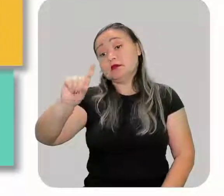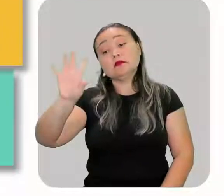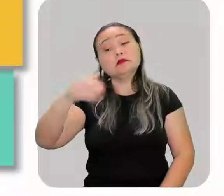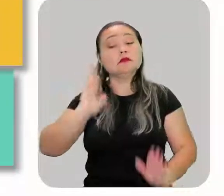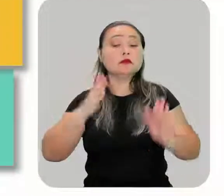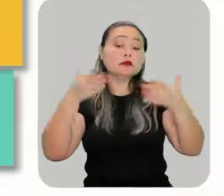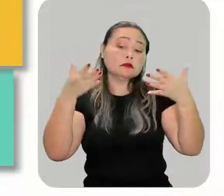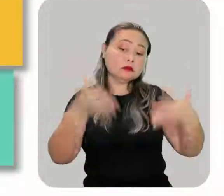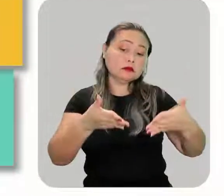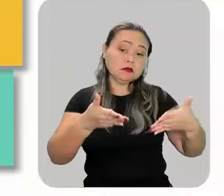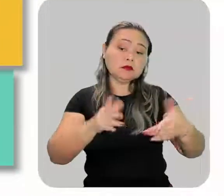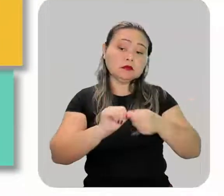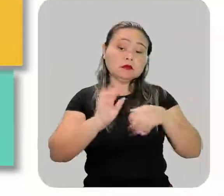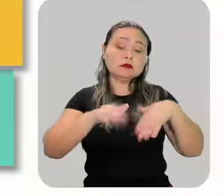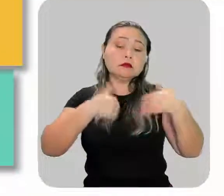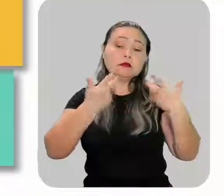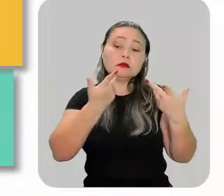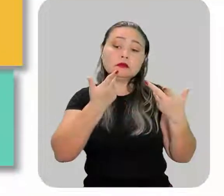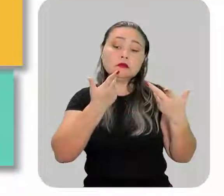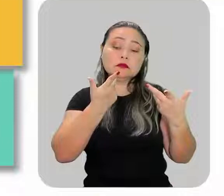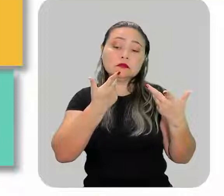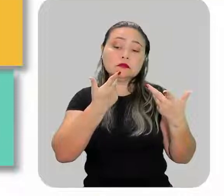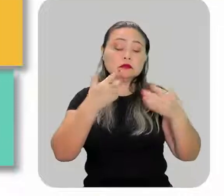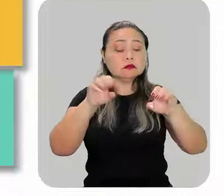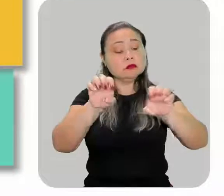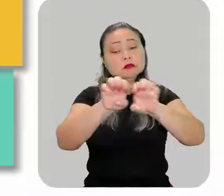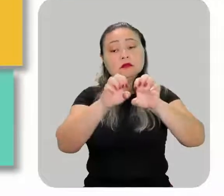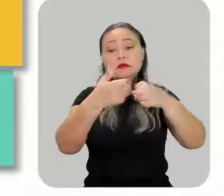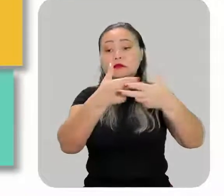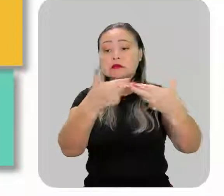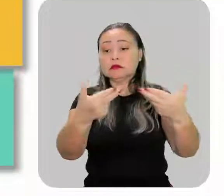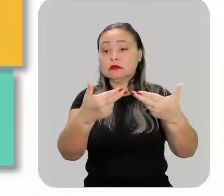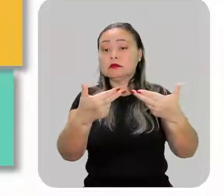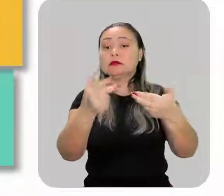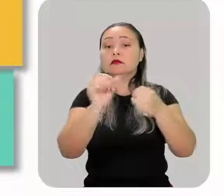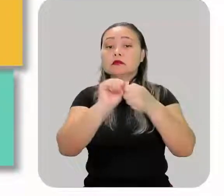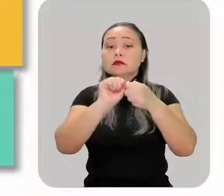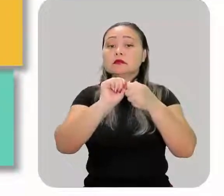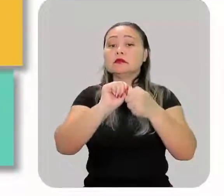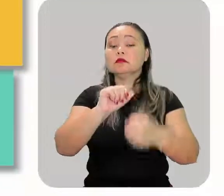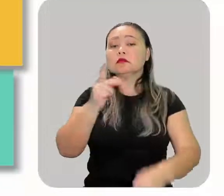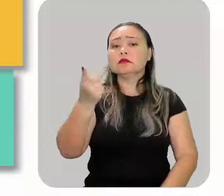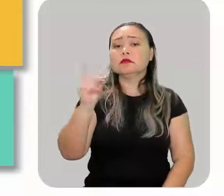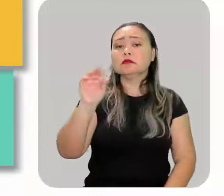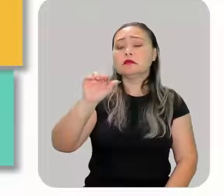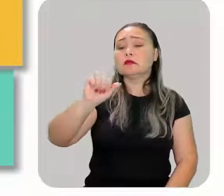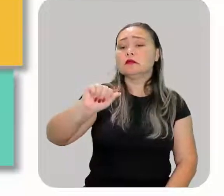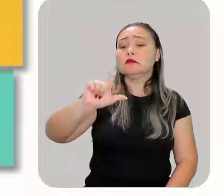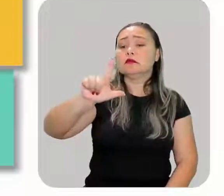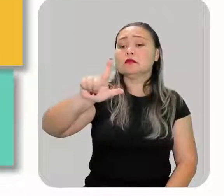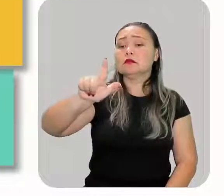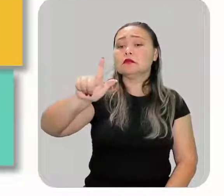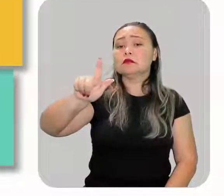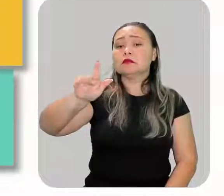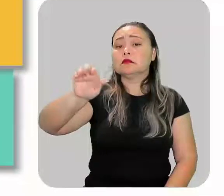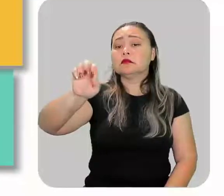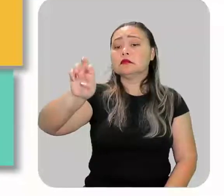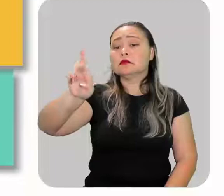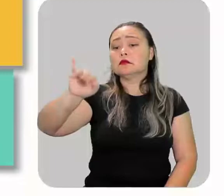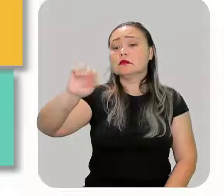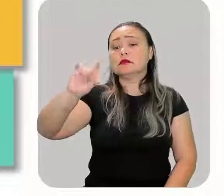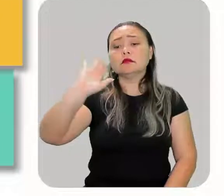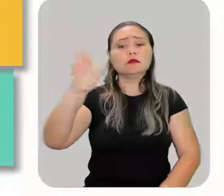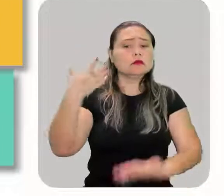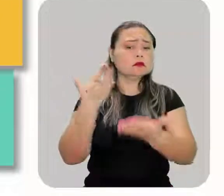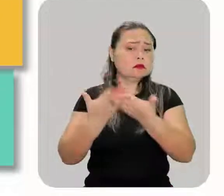vamos especificamente falar sobre equações algébricas. Professor, mas nós já estudamos